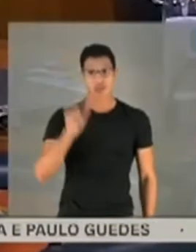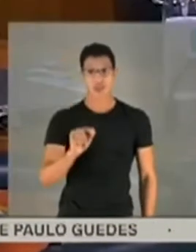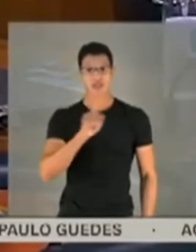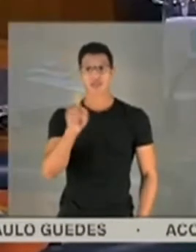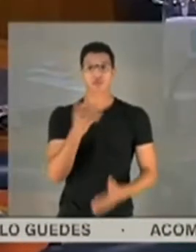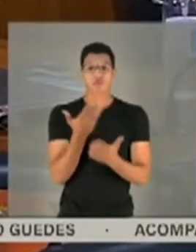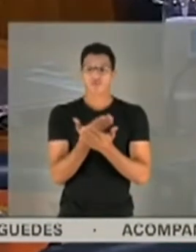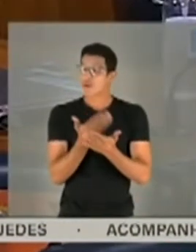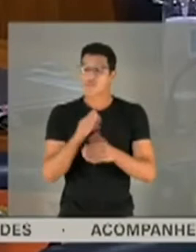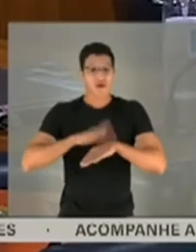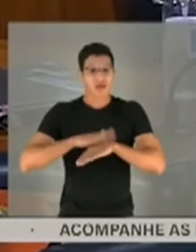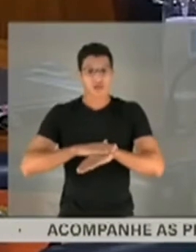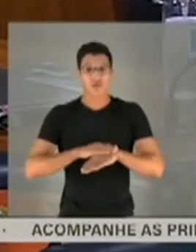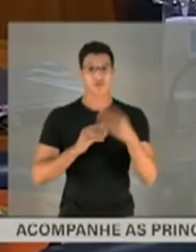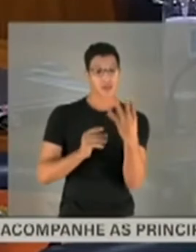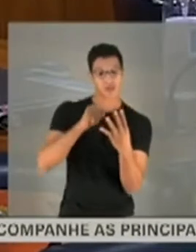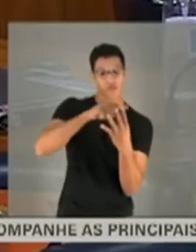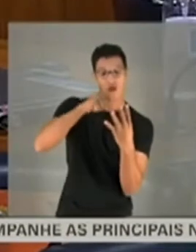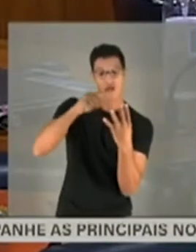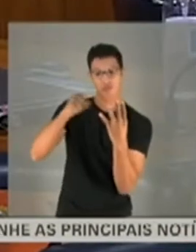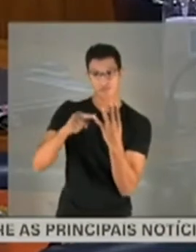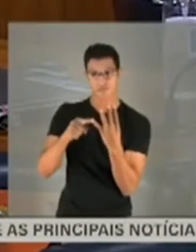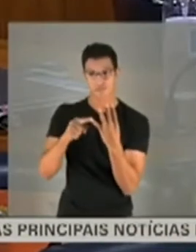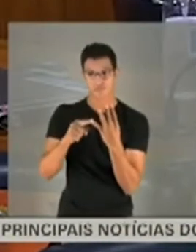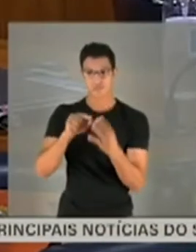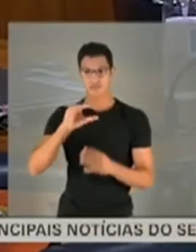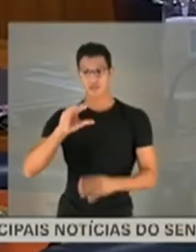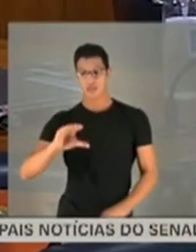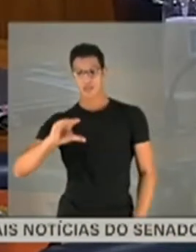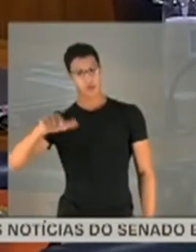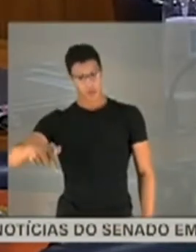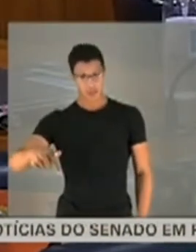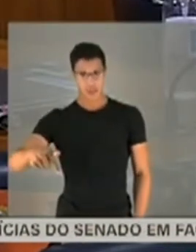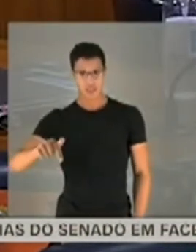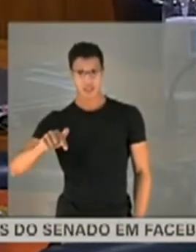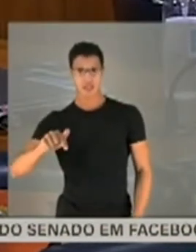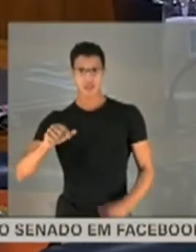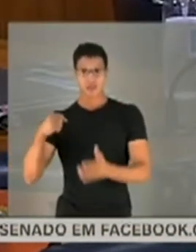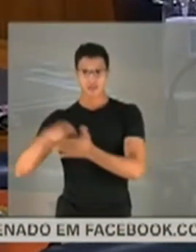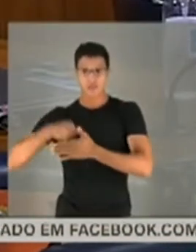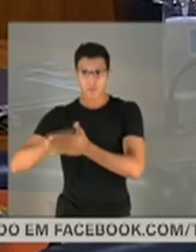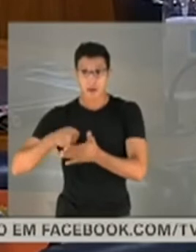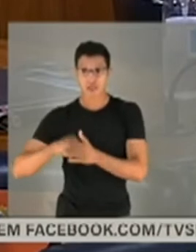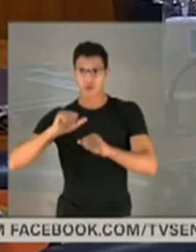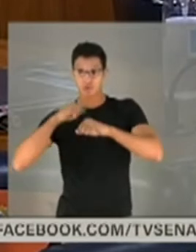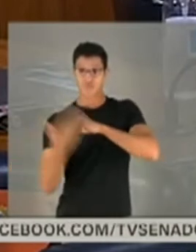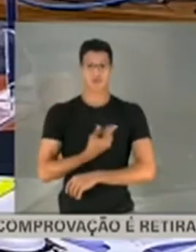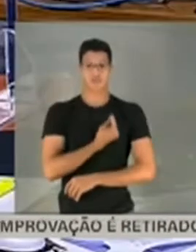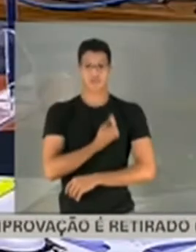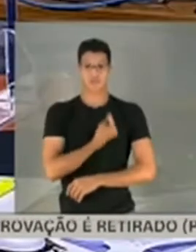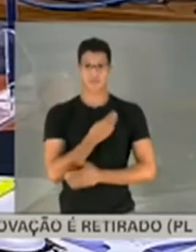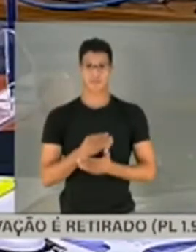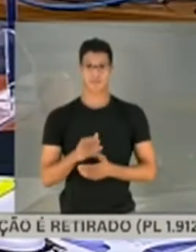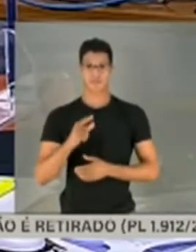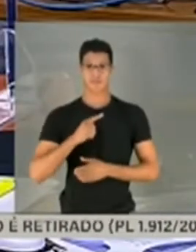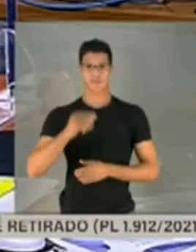foi feito as quatro fases da hidroxicloroquina no combate ao Covid-19. Só ter